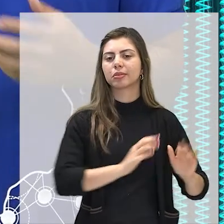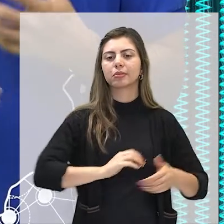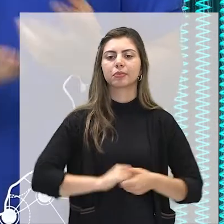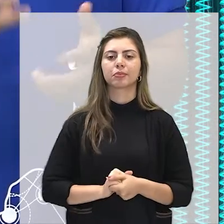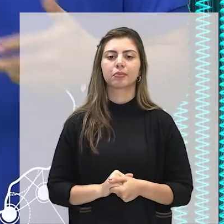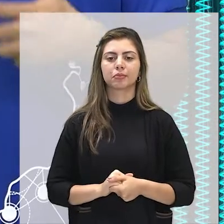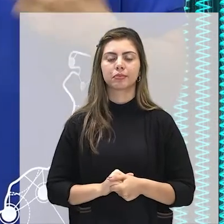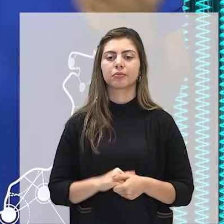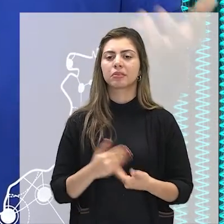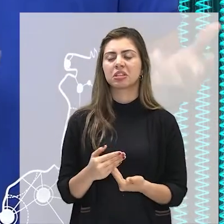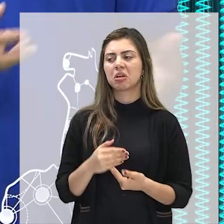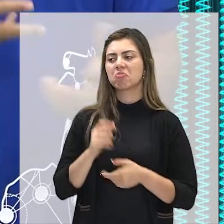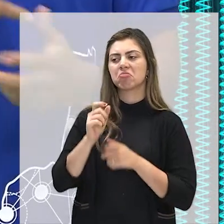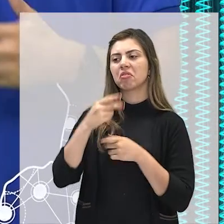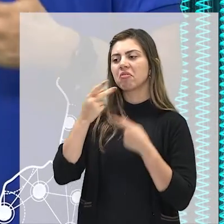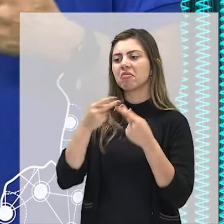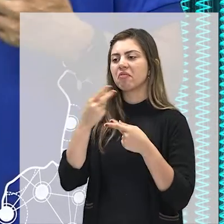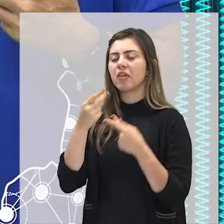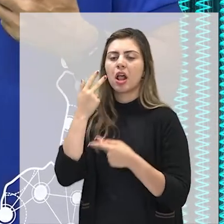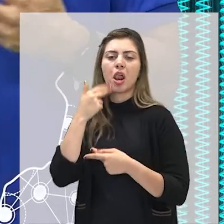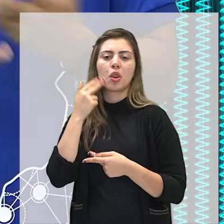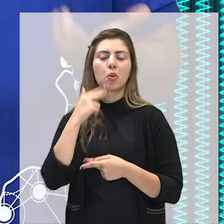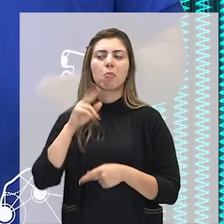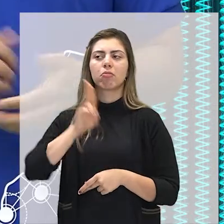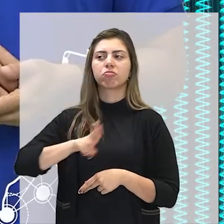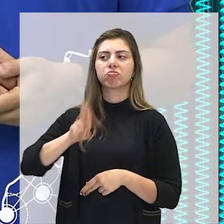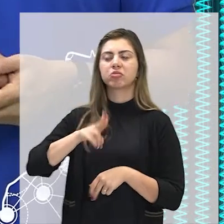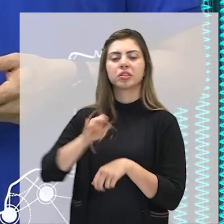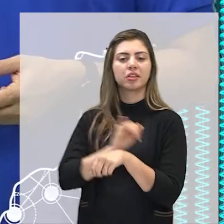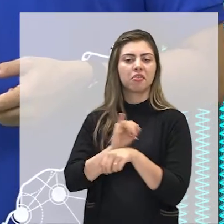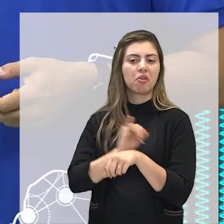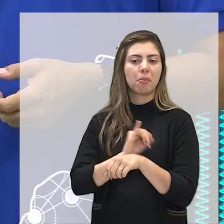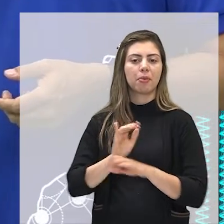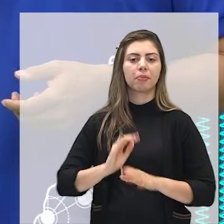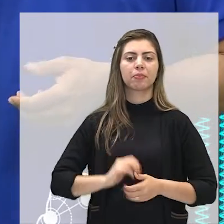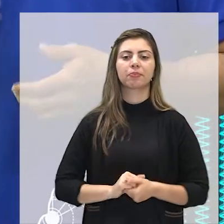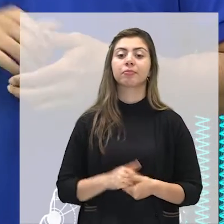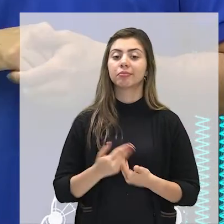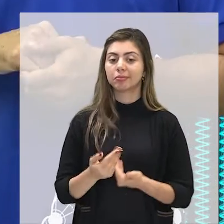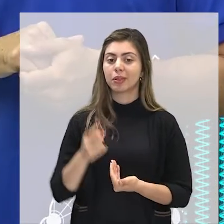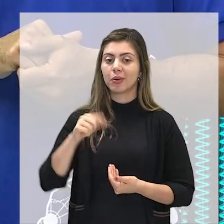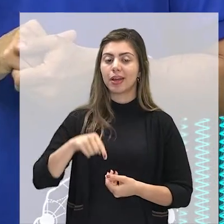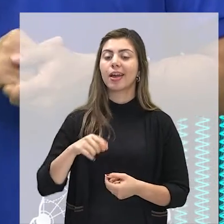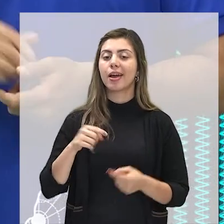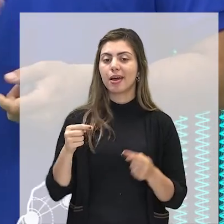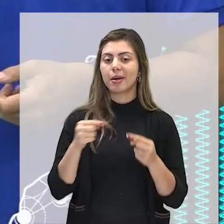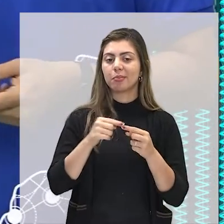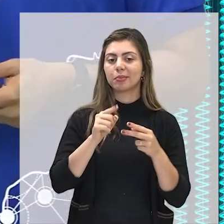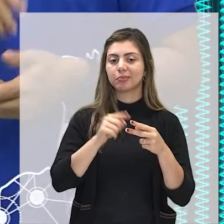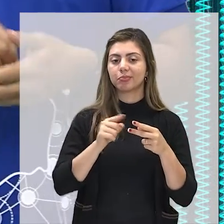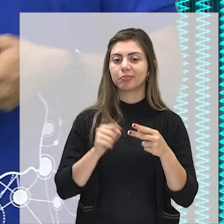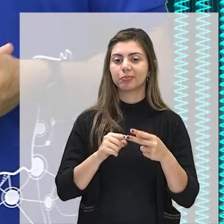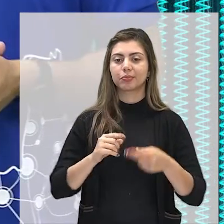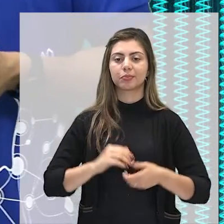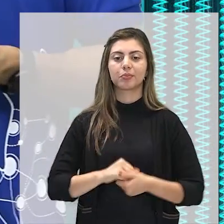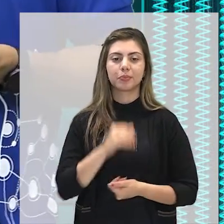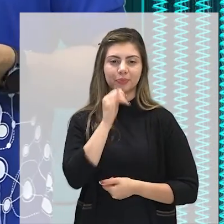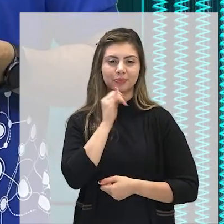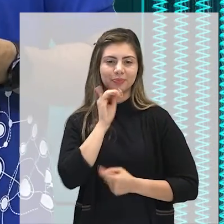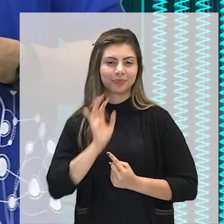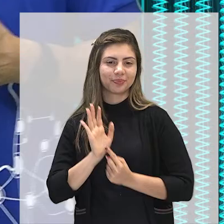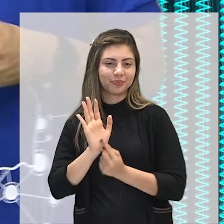nosso vocabulário e falamos da forma mais descontraída possível. É onde essas expressões aparecem. Vamos ver alguns